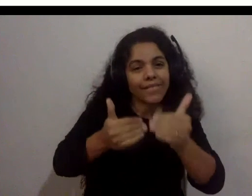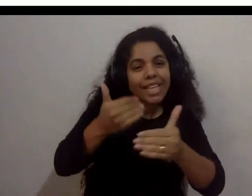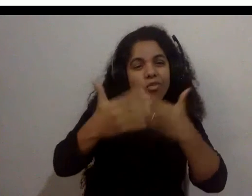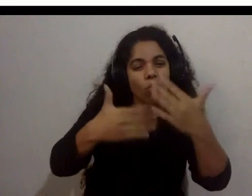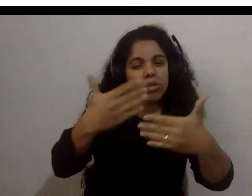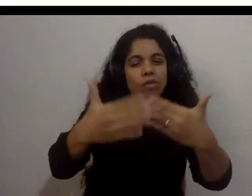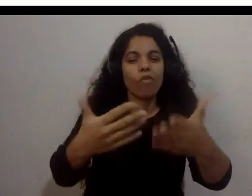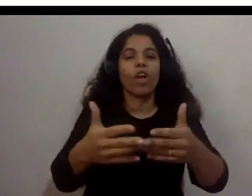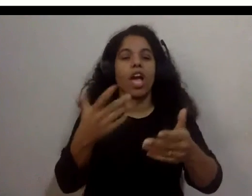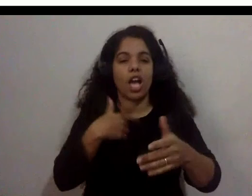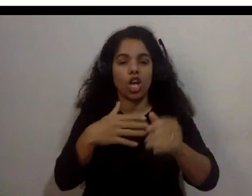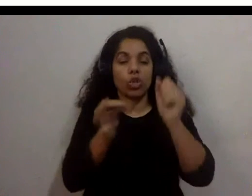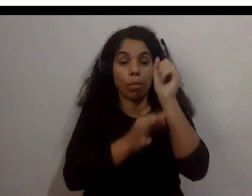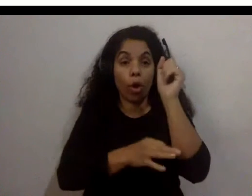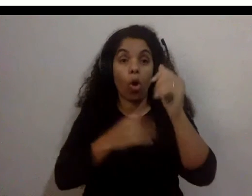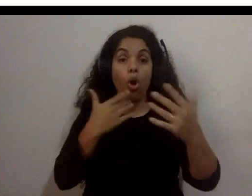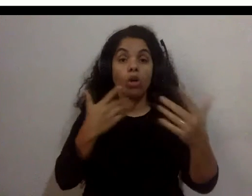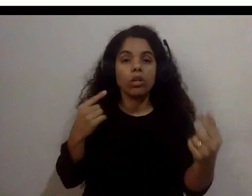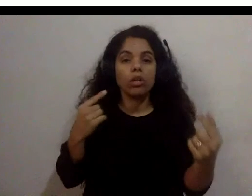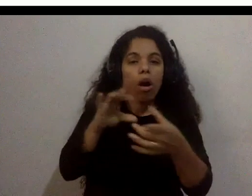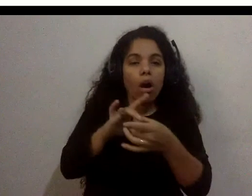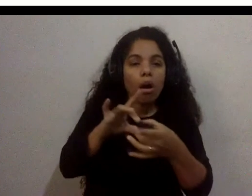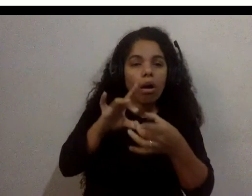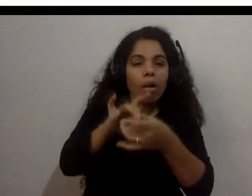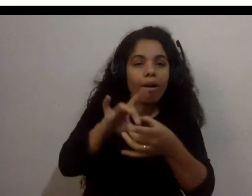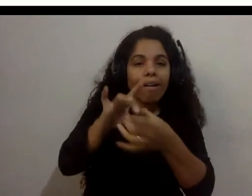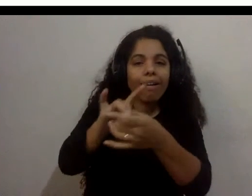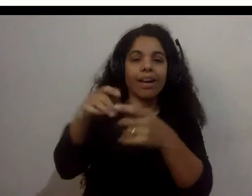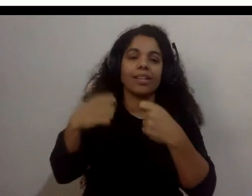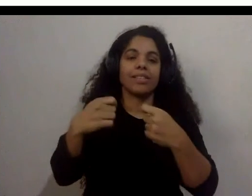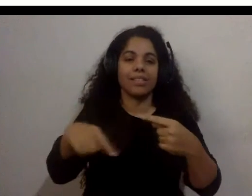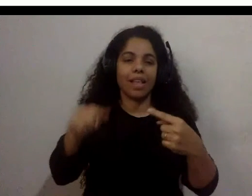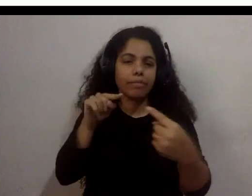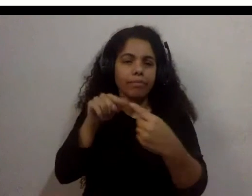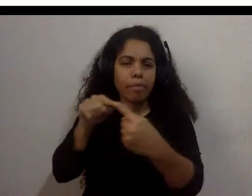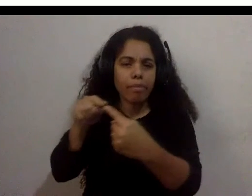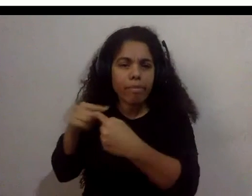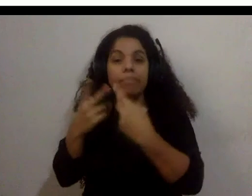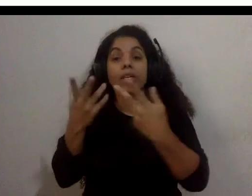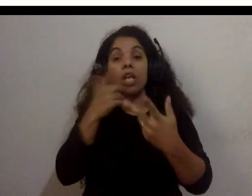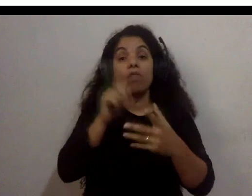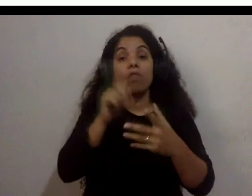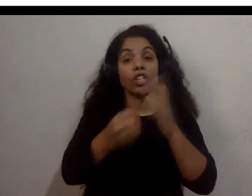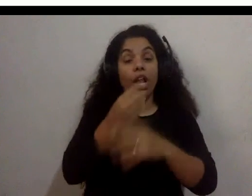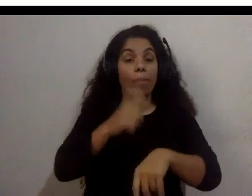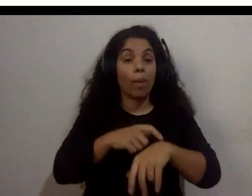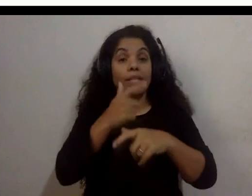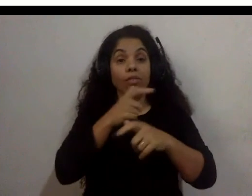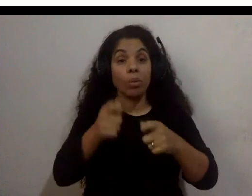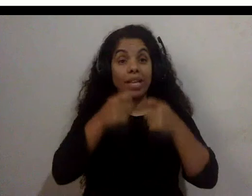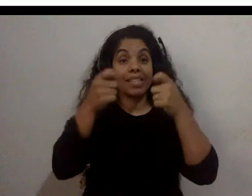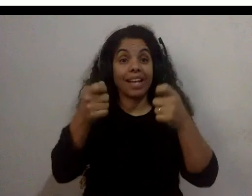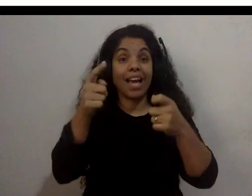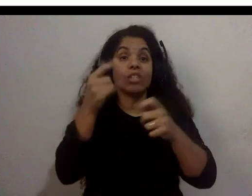código, eu vou conectando as necessidades. Então, vai chegar um momento que eu vou precisar entregar isso na